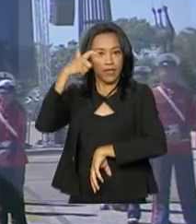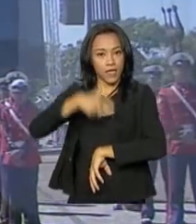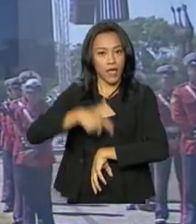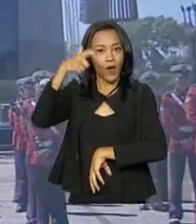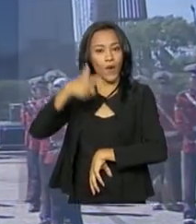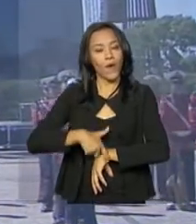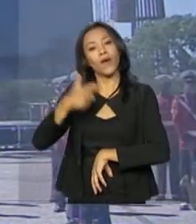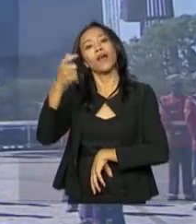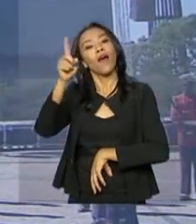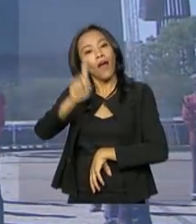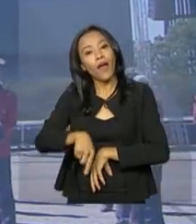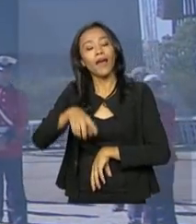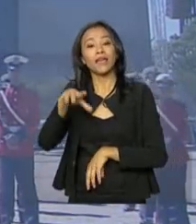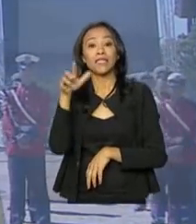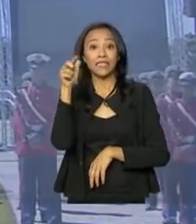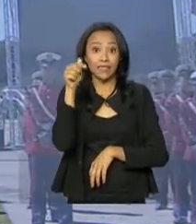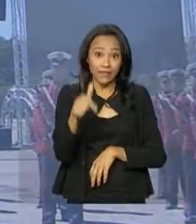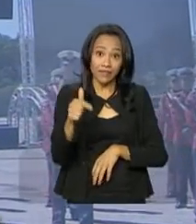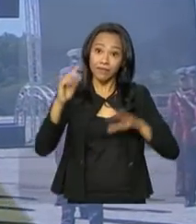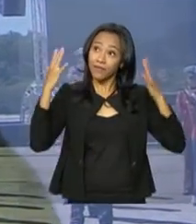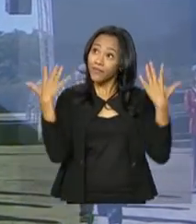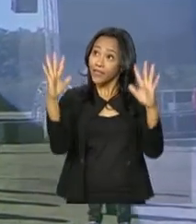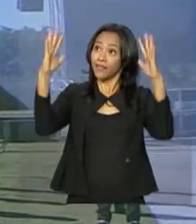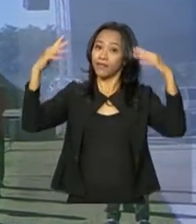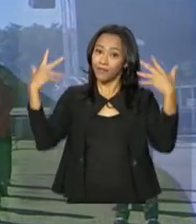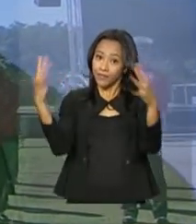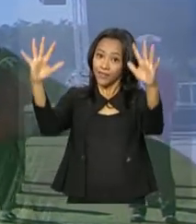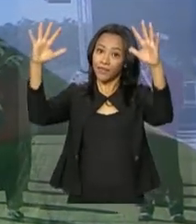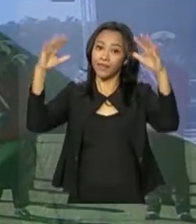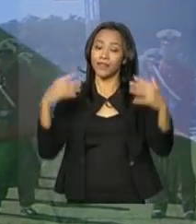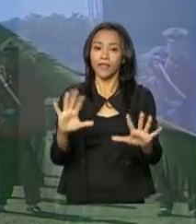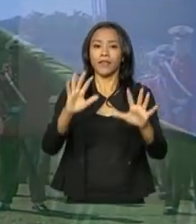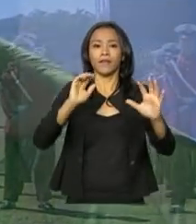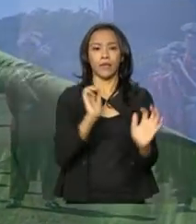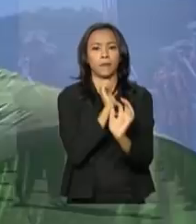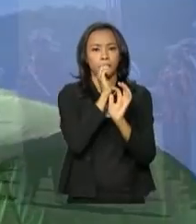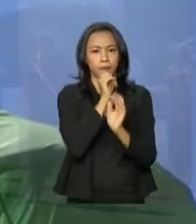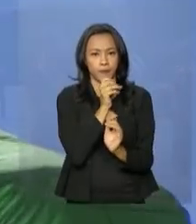serão soados 7 vivas em toque de apito marinheiro.